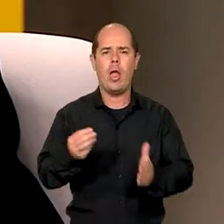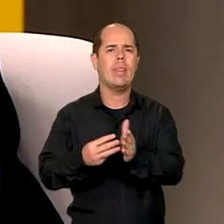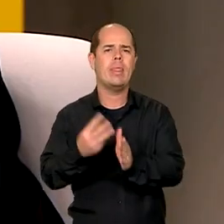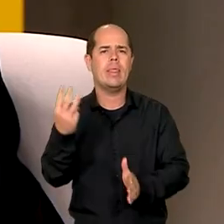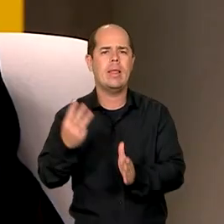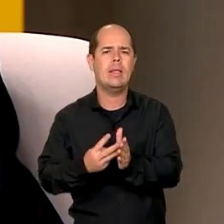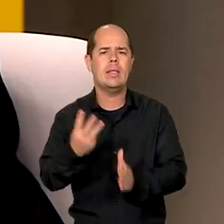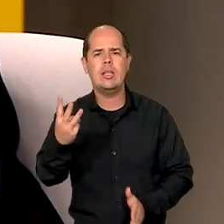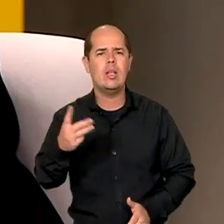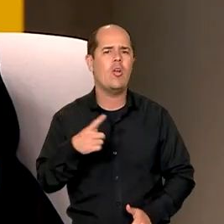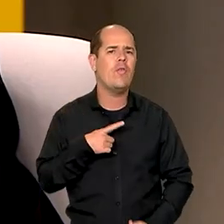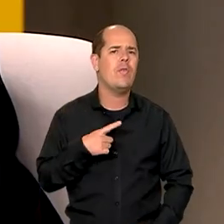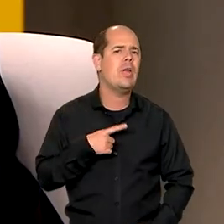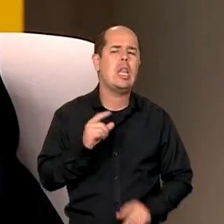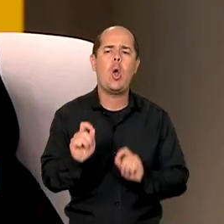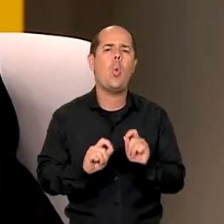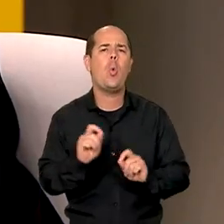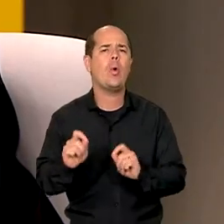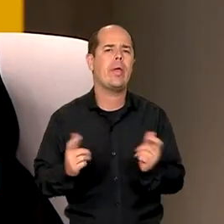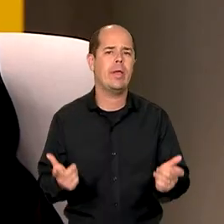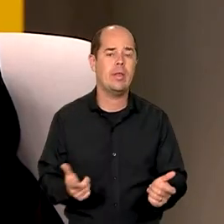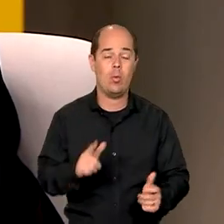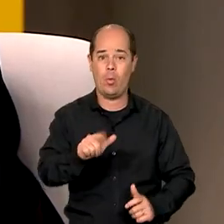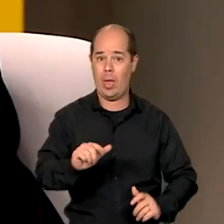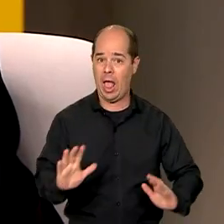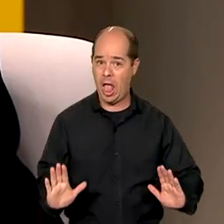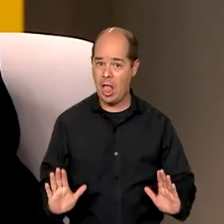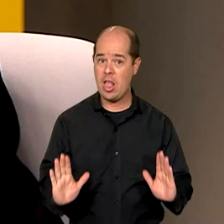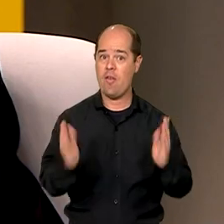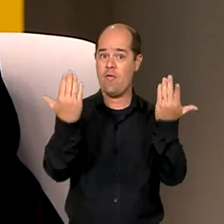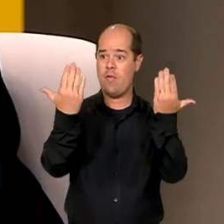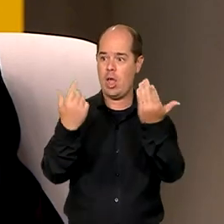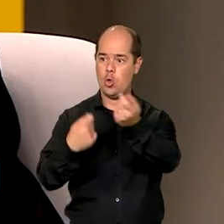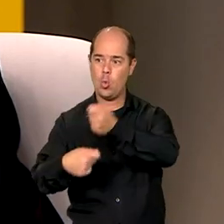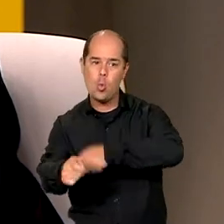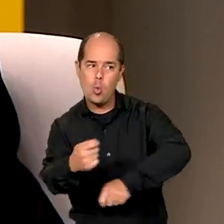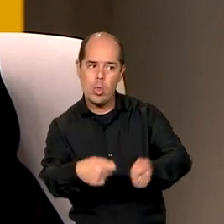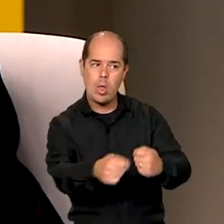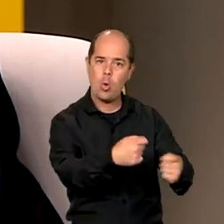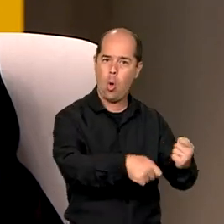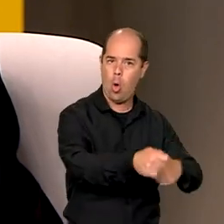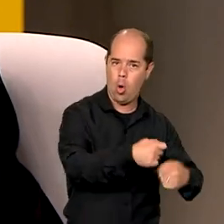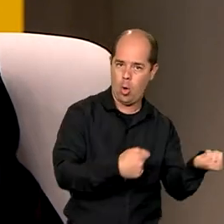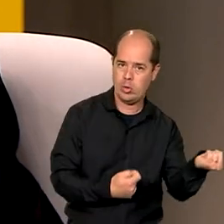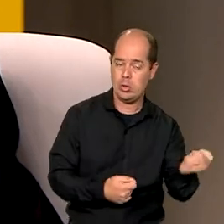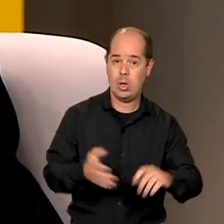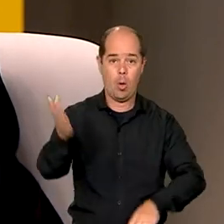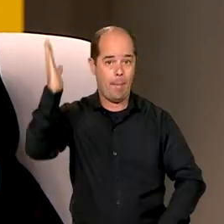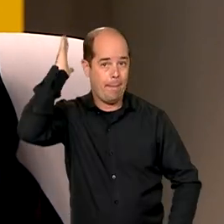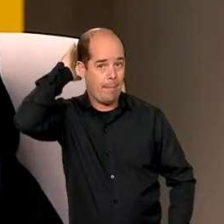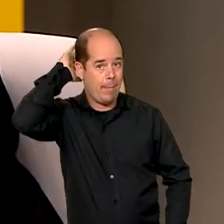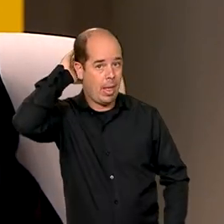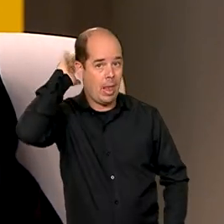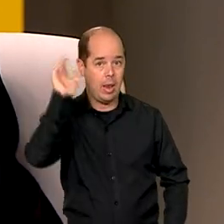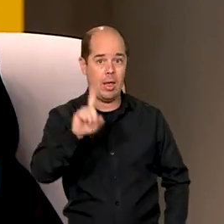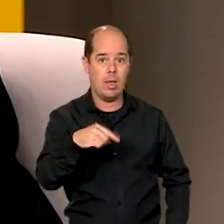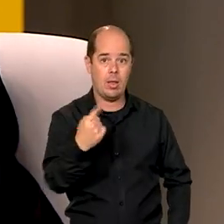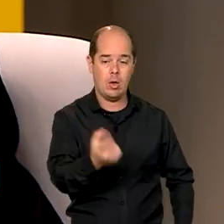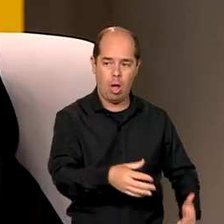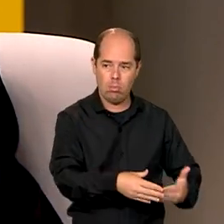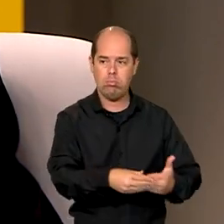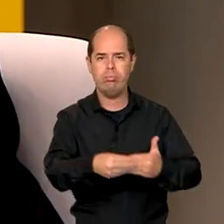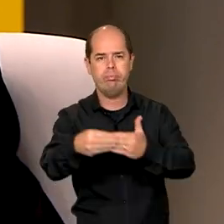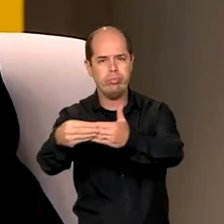Mercado das Indústrias Criativas é um evento de negócios. Nós estamos levando para Belém cerca de 400